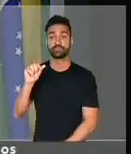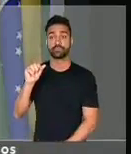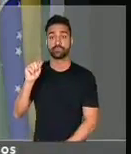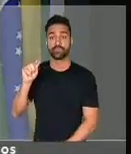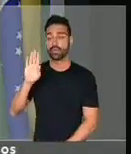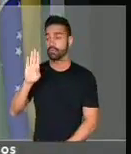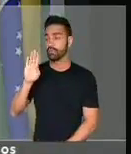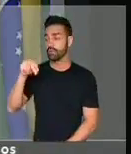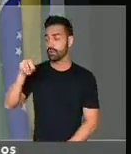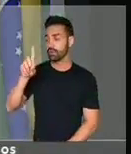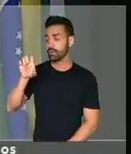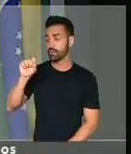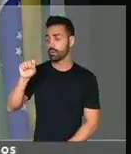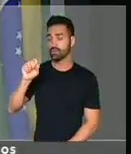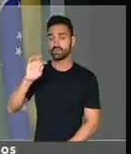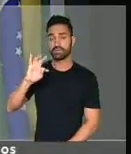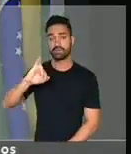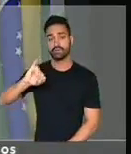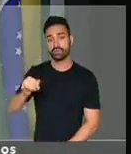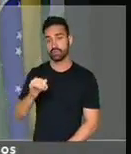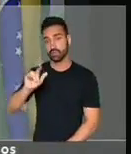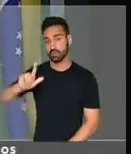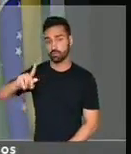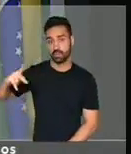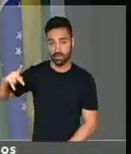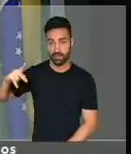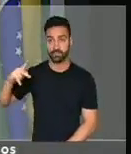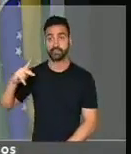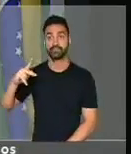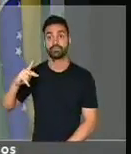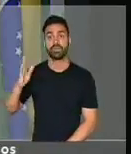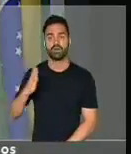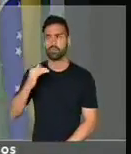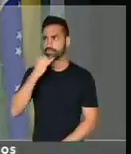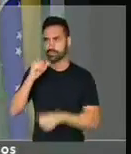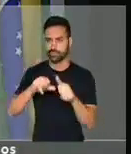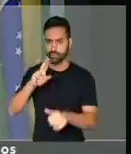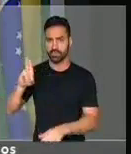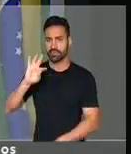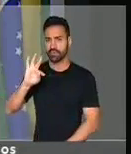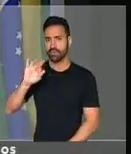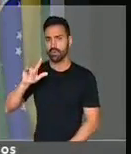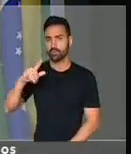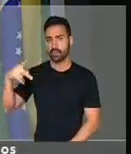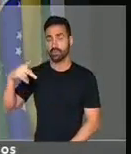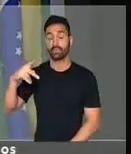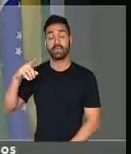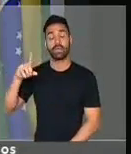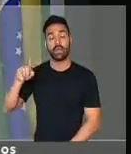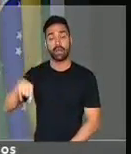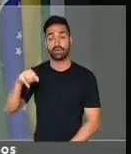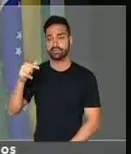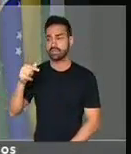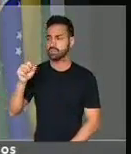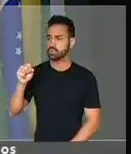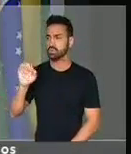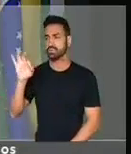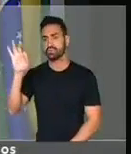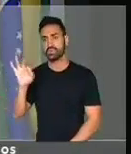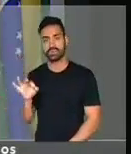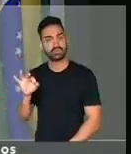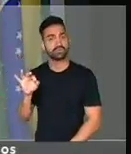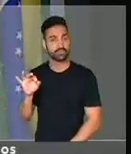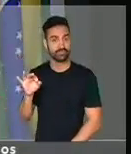subsidiado lá no BNDES com TJLP, ou agora é TLP, que é de 7%, 8% ao